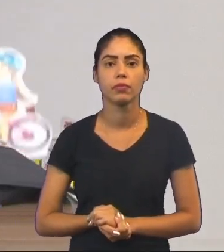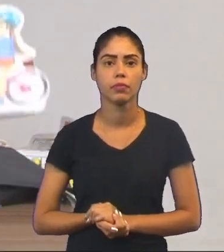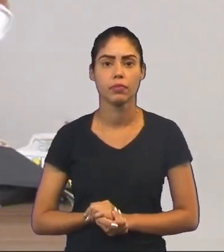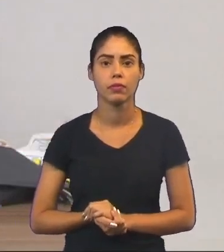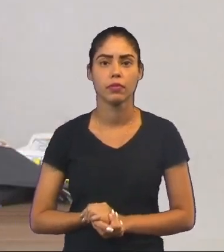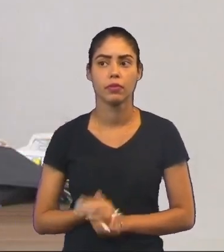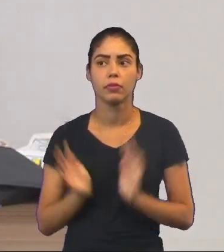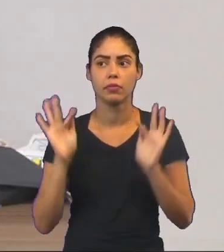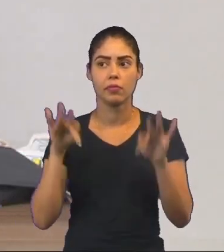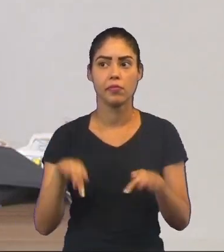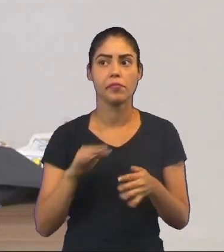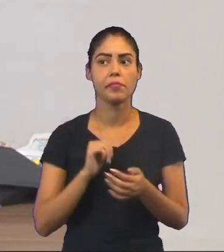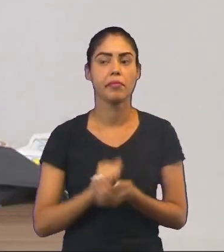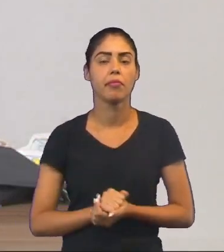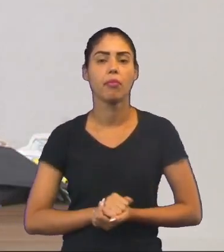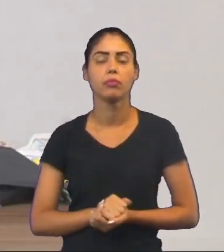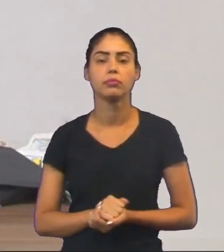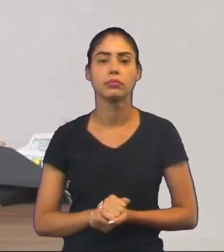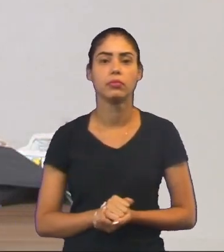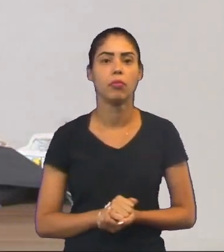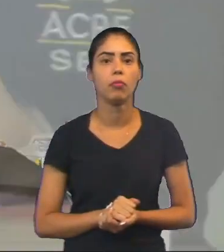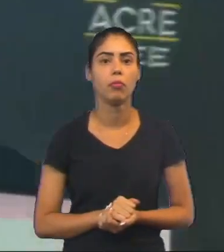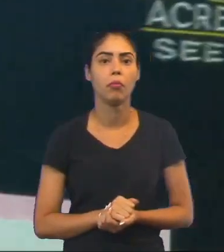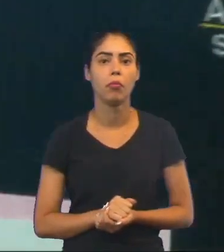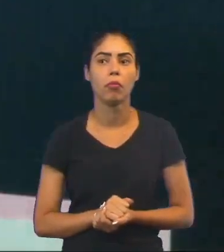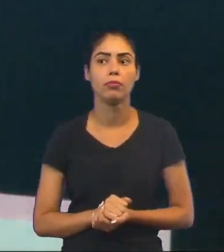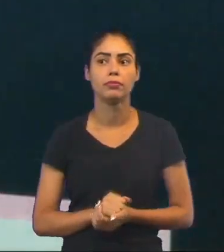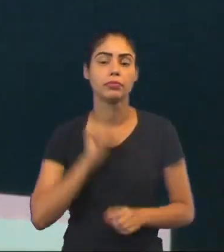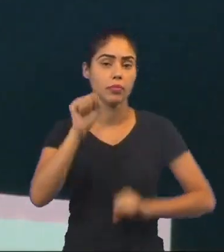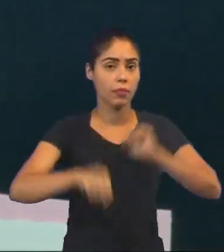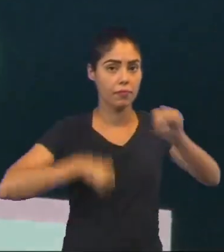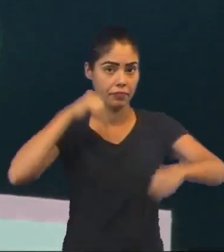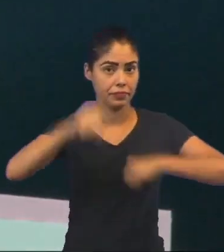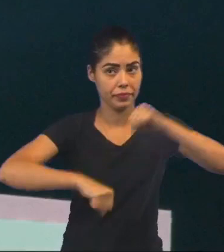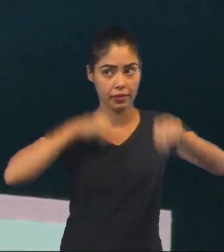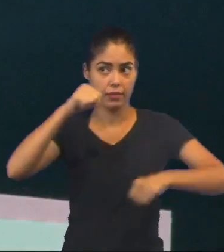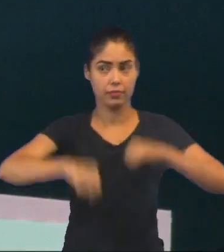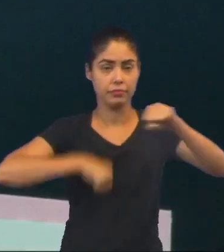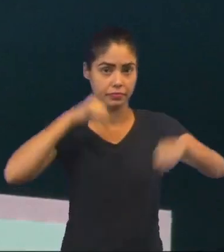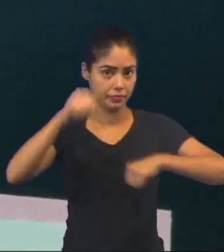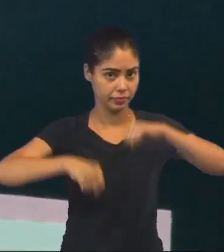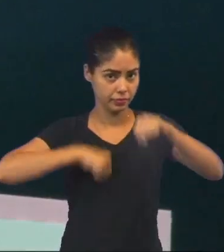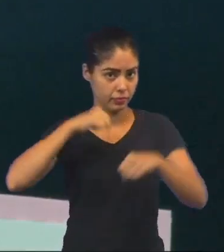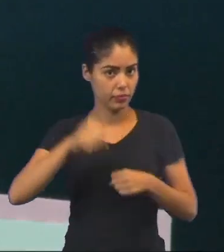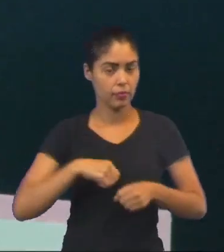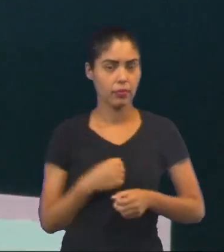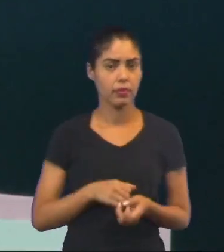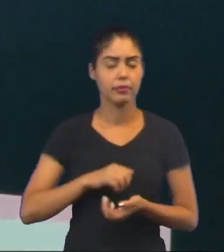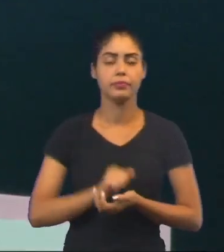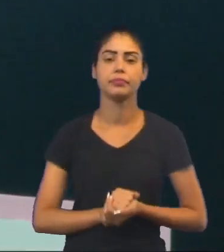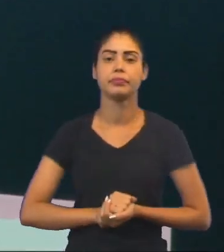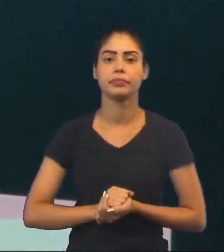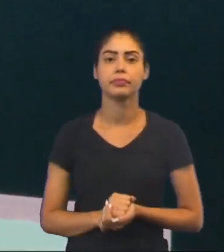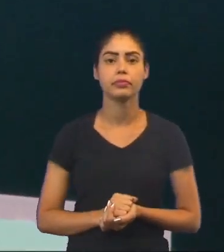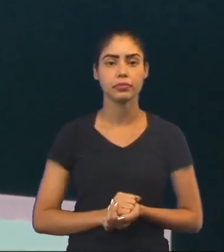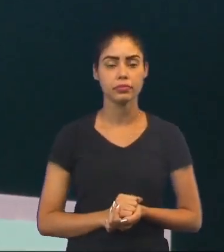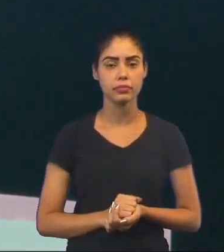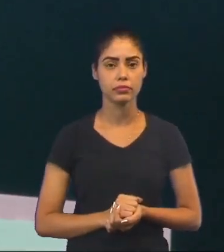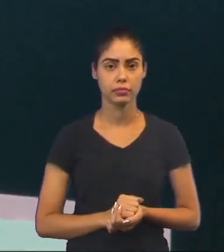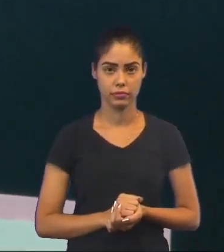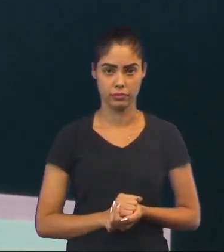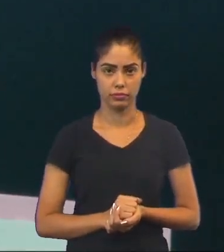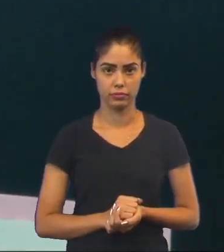Vamos finalizar com mais um meio de transporte. A bicicleta. A bicicleta é um meio de transporte,